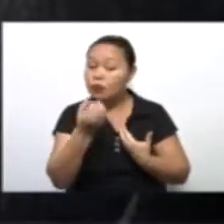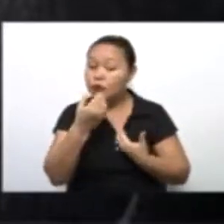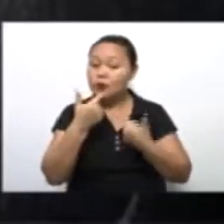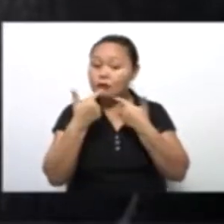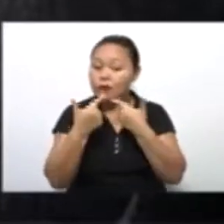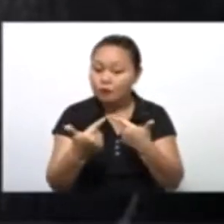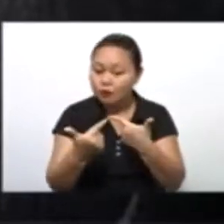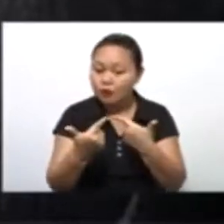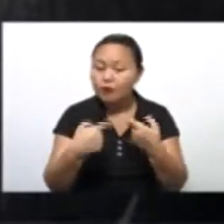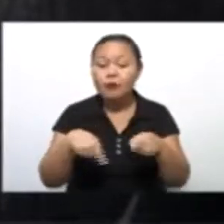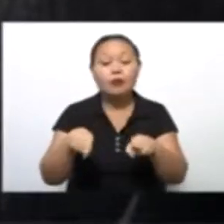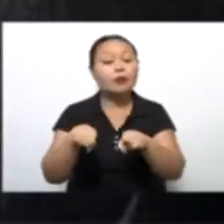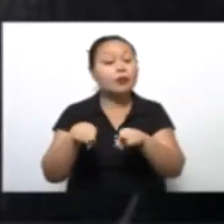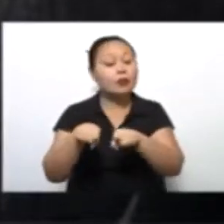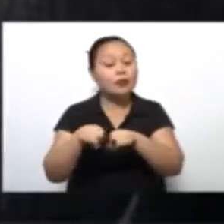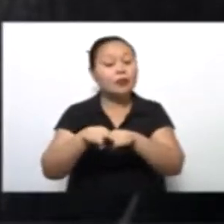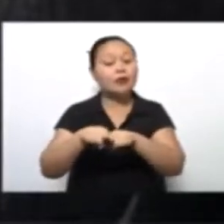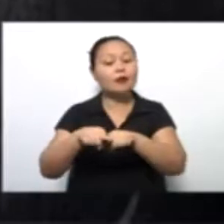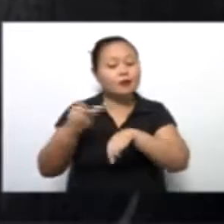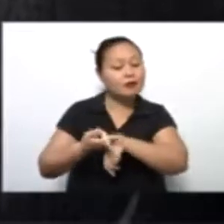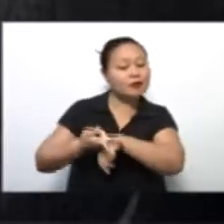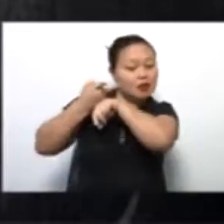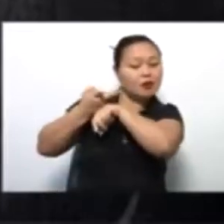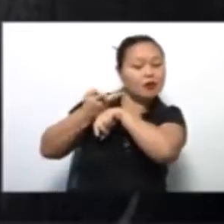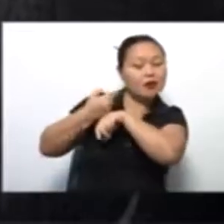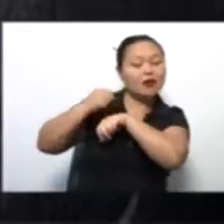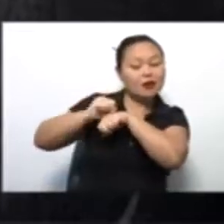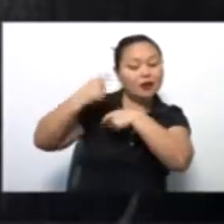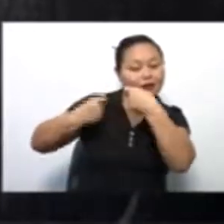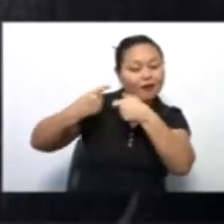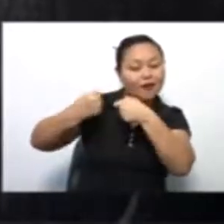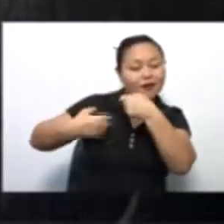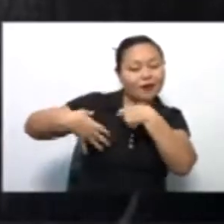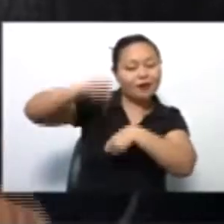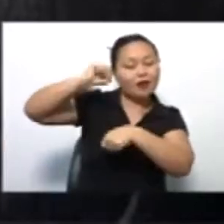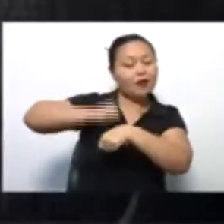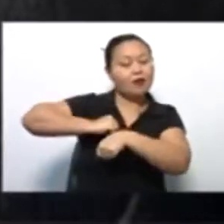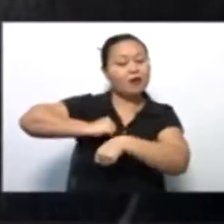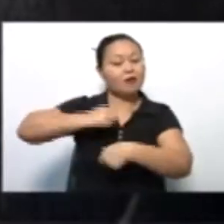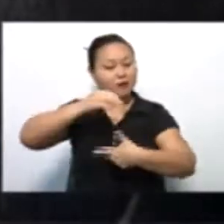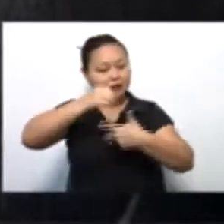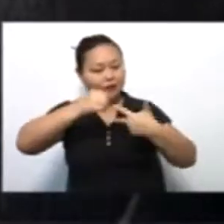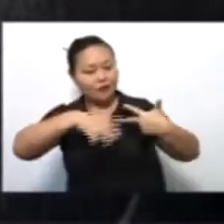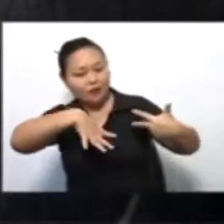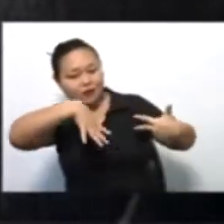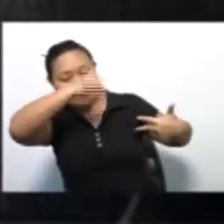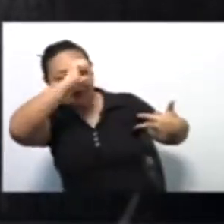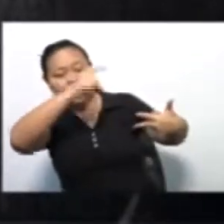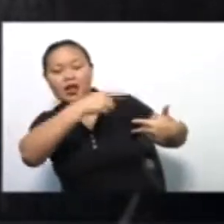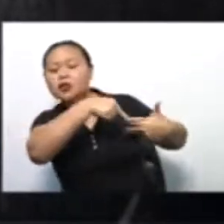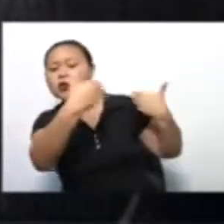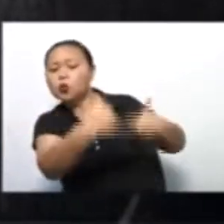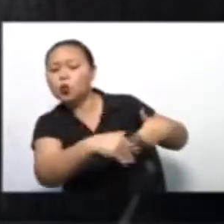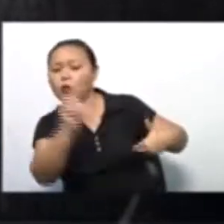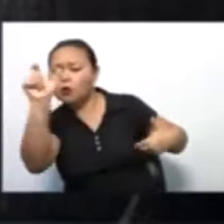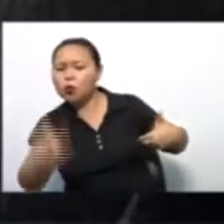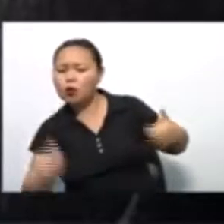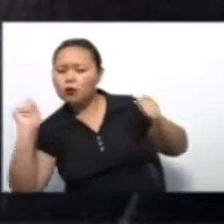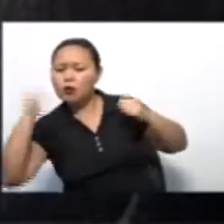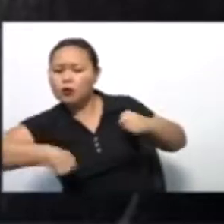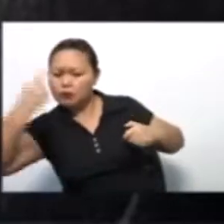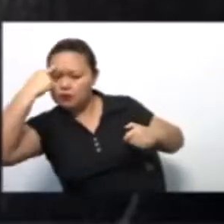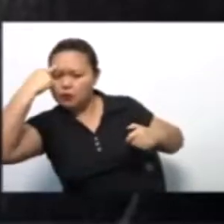defender teu ponto de vista na tua tese. Vamos lá. O que é preciso, professora? Você saber dados estatísticos comprovados, é